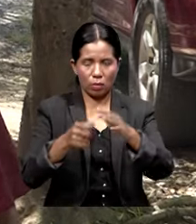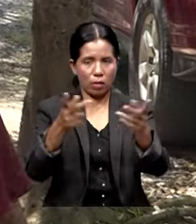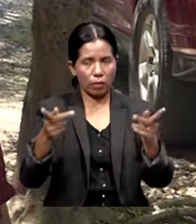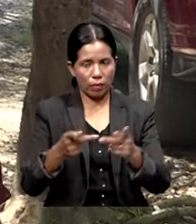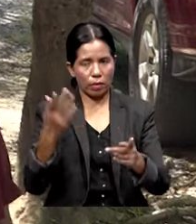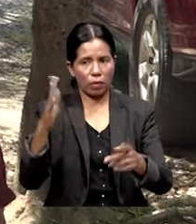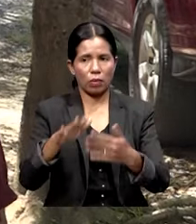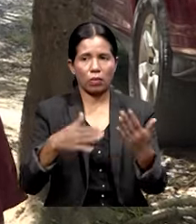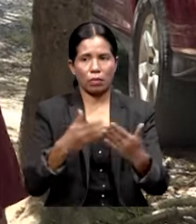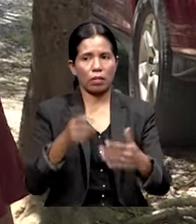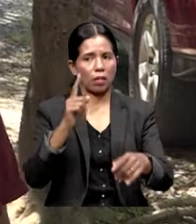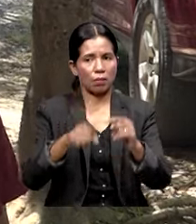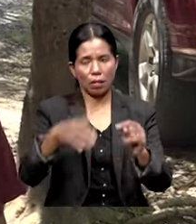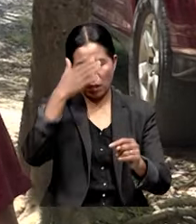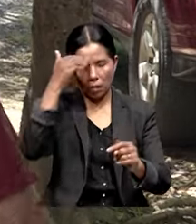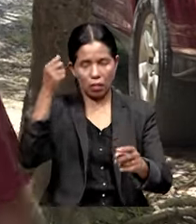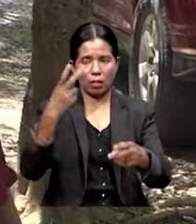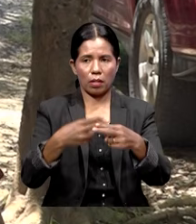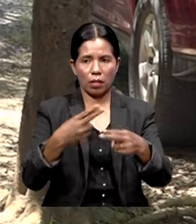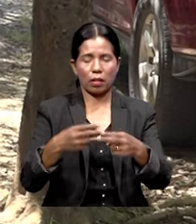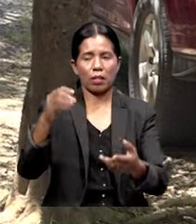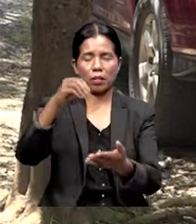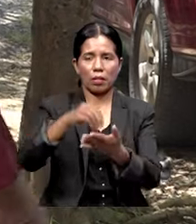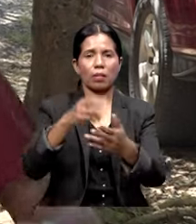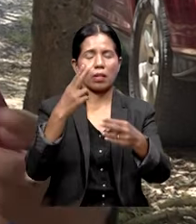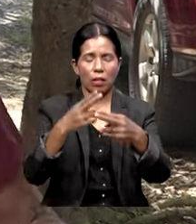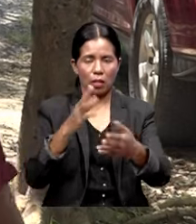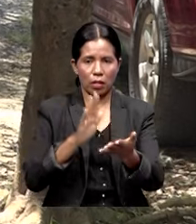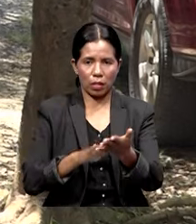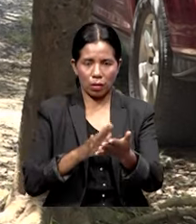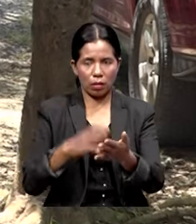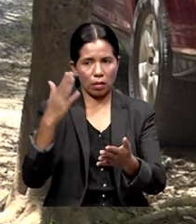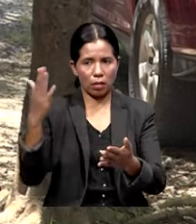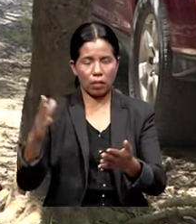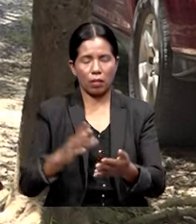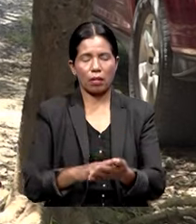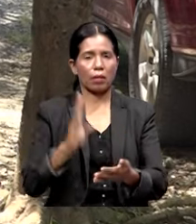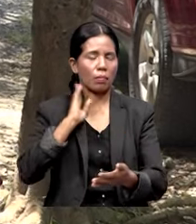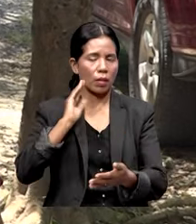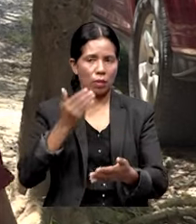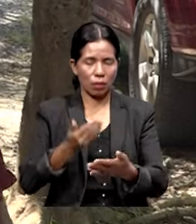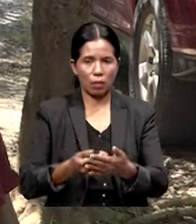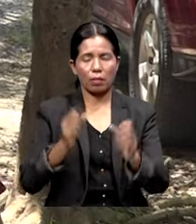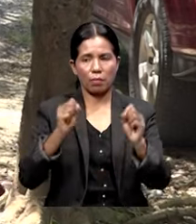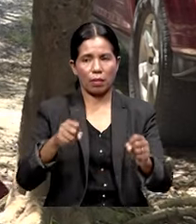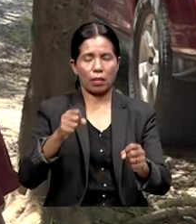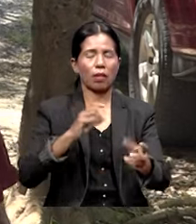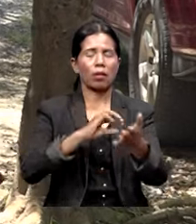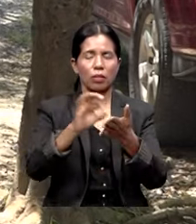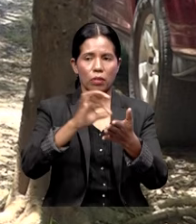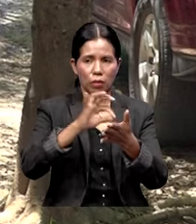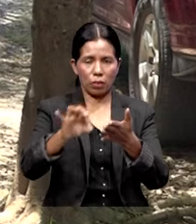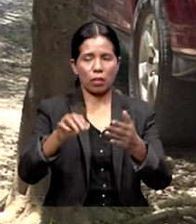para atu hotu tu labele halu ha narang ida né então tamba ia escola ida né para o amba be one carac bele hana bele conta tu ir kata